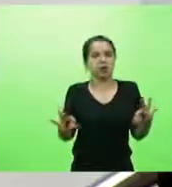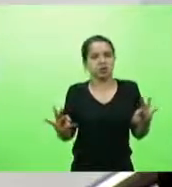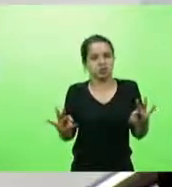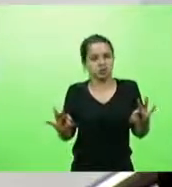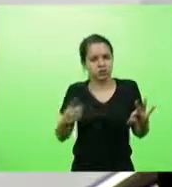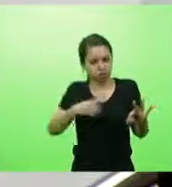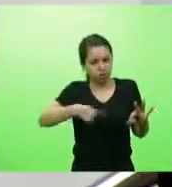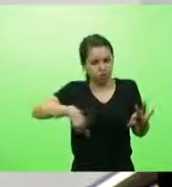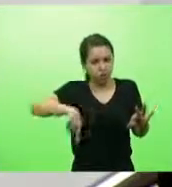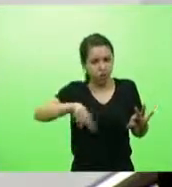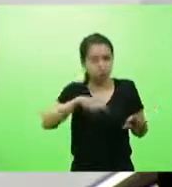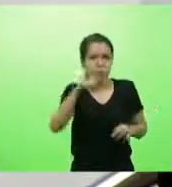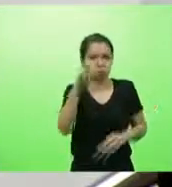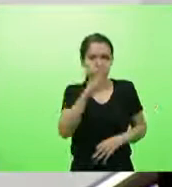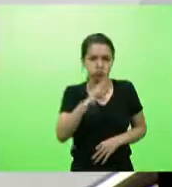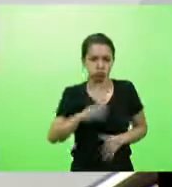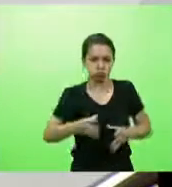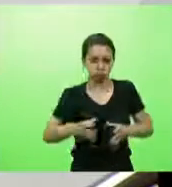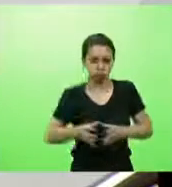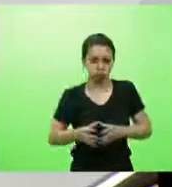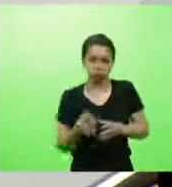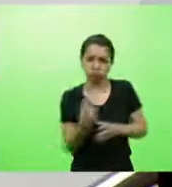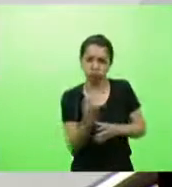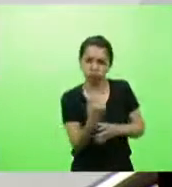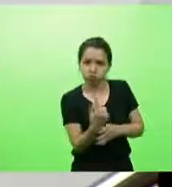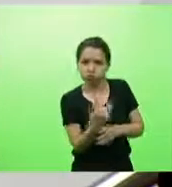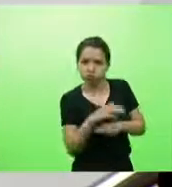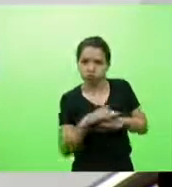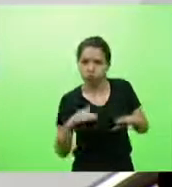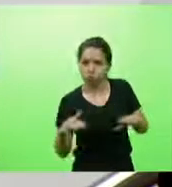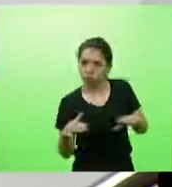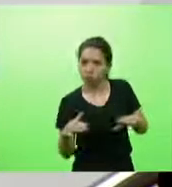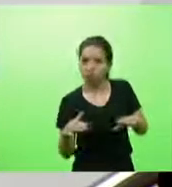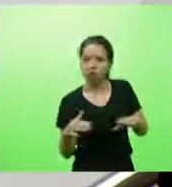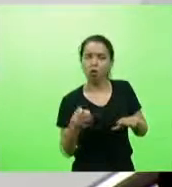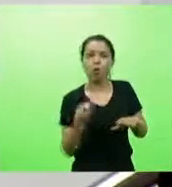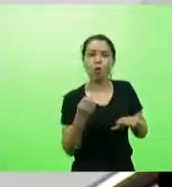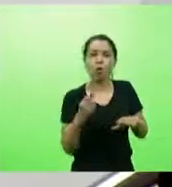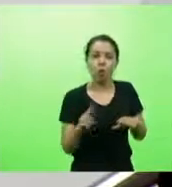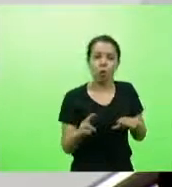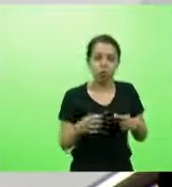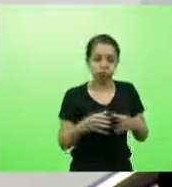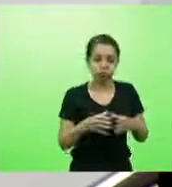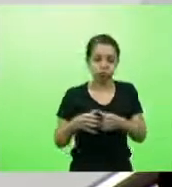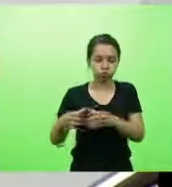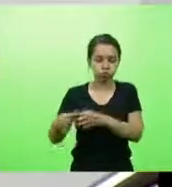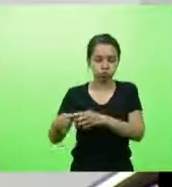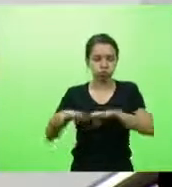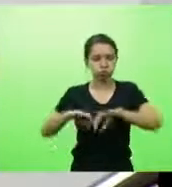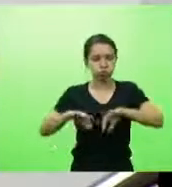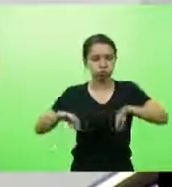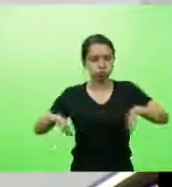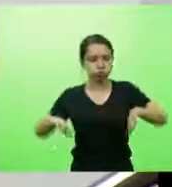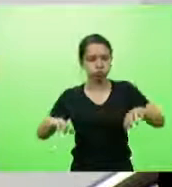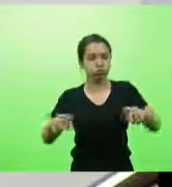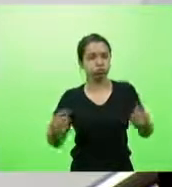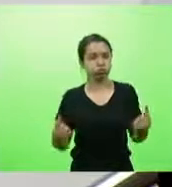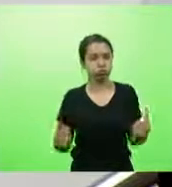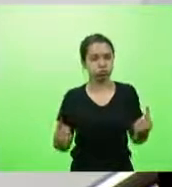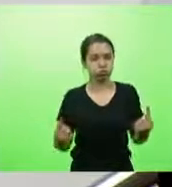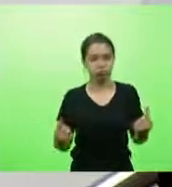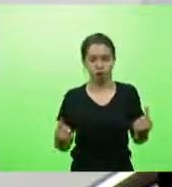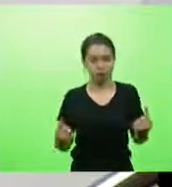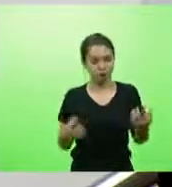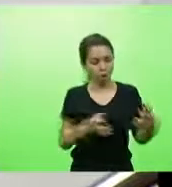um povo? Ou não, ou somos dois tipos distintos de brasileiros. Um brasileiro que serve a